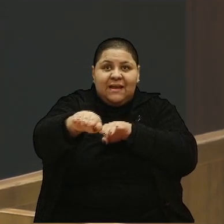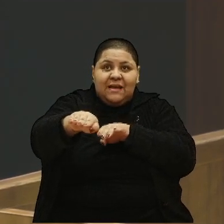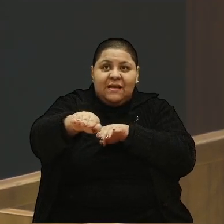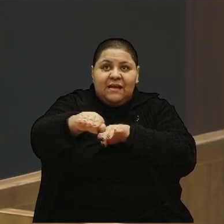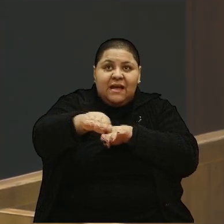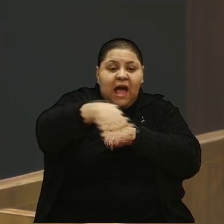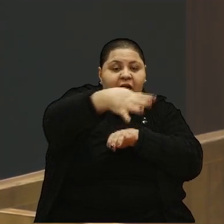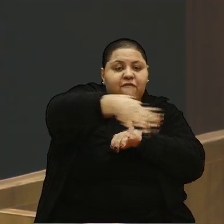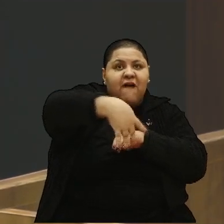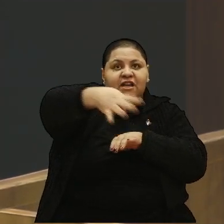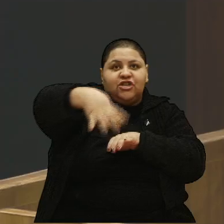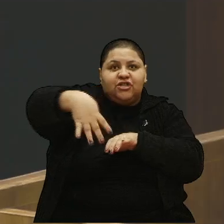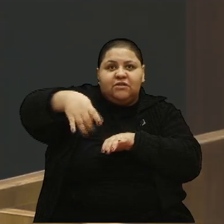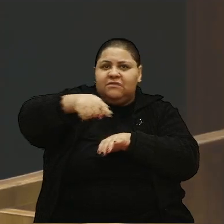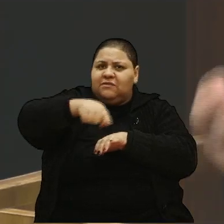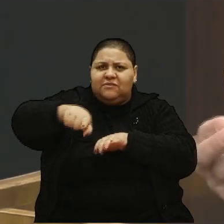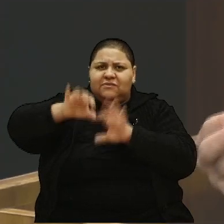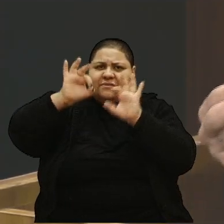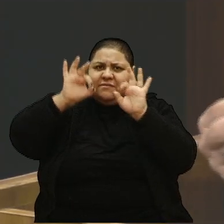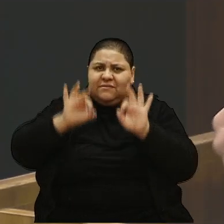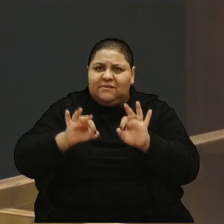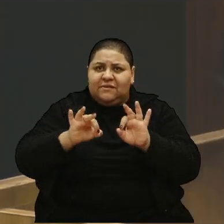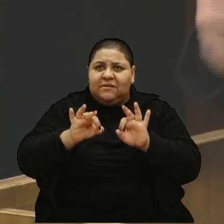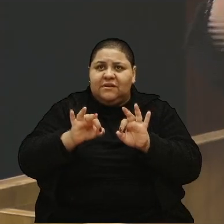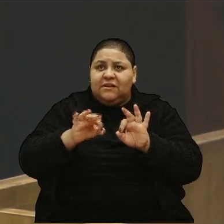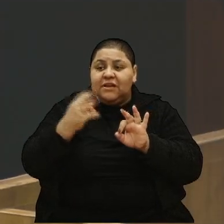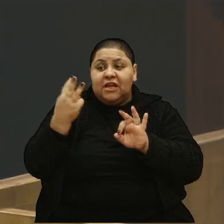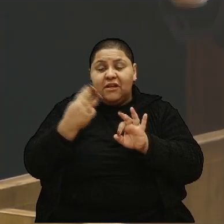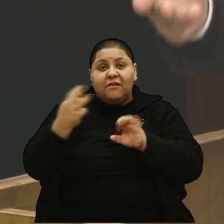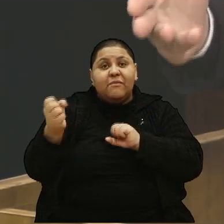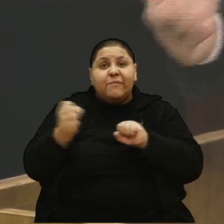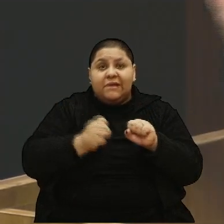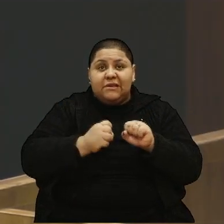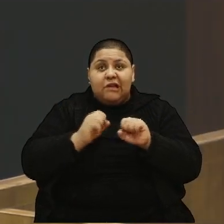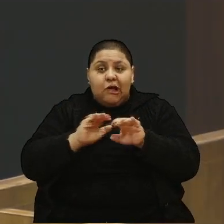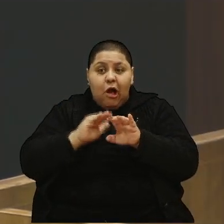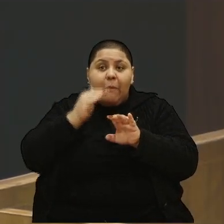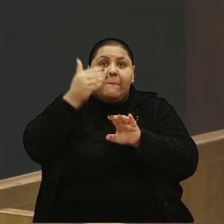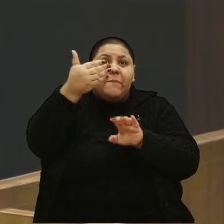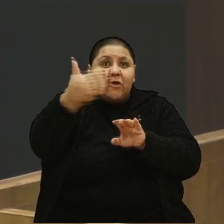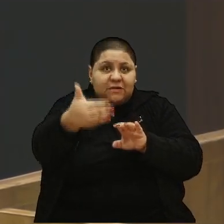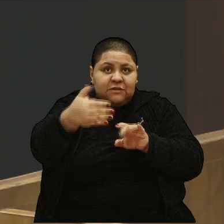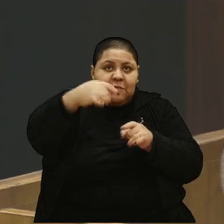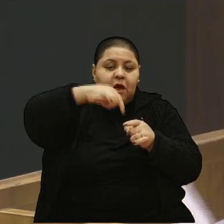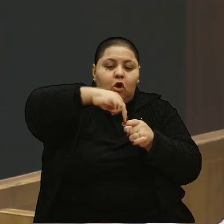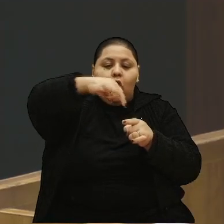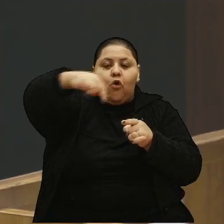Ou seja, isso não é lógico. Estes 3 devem ir até a próxima rotatória.